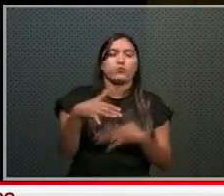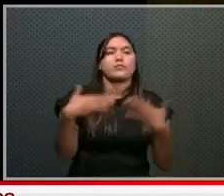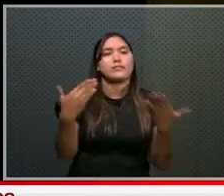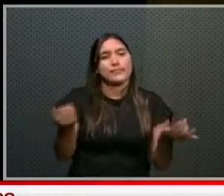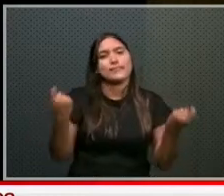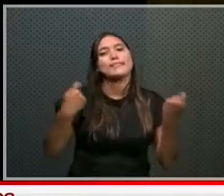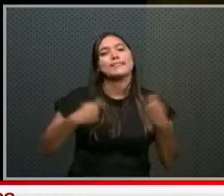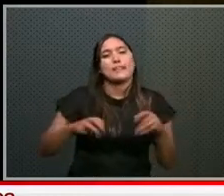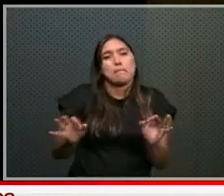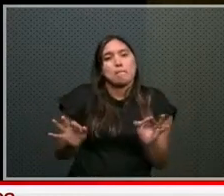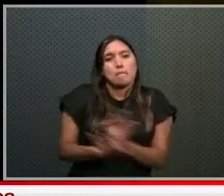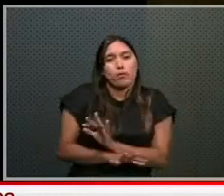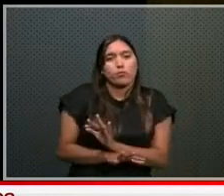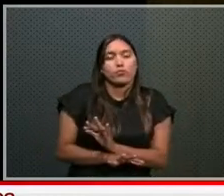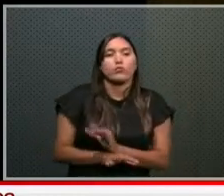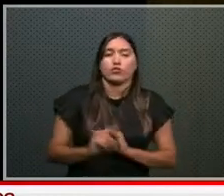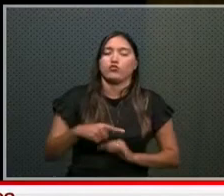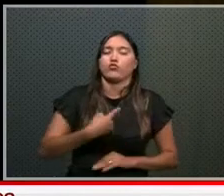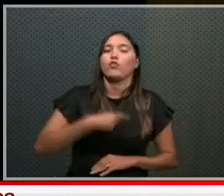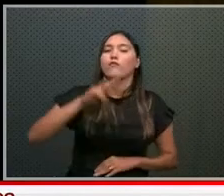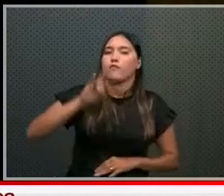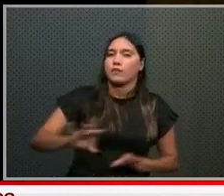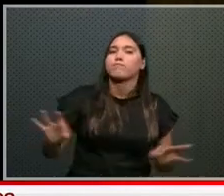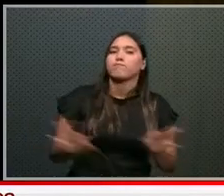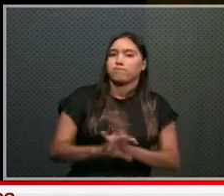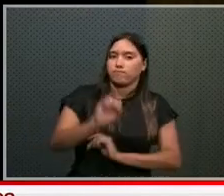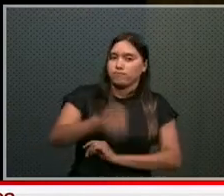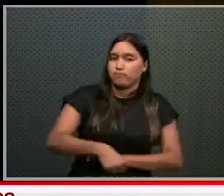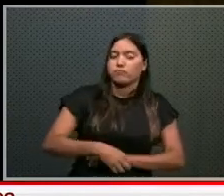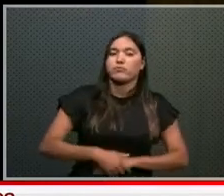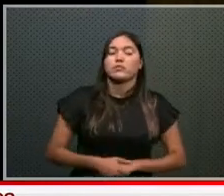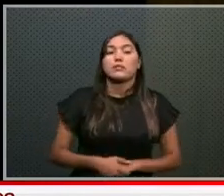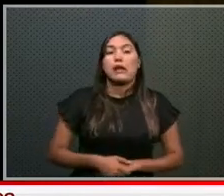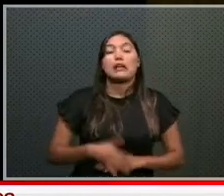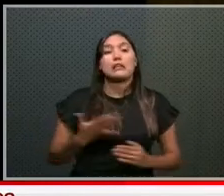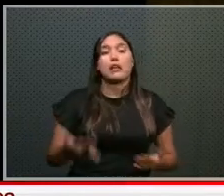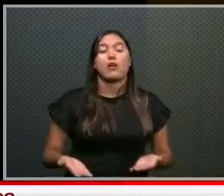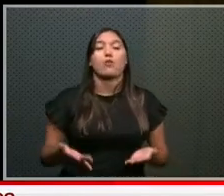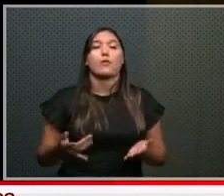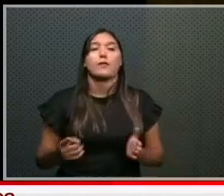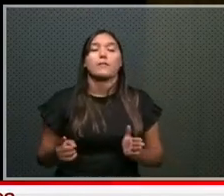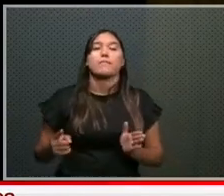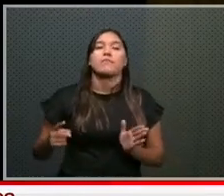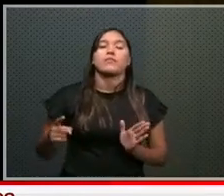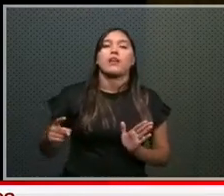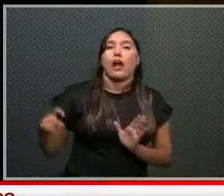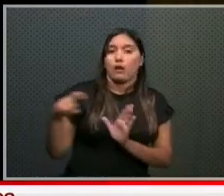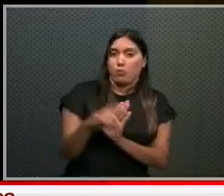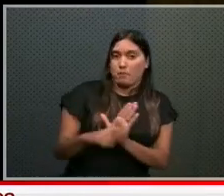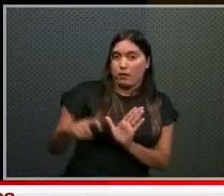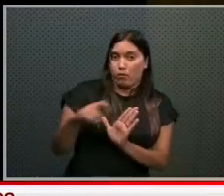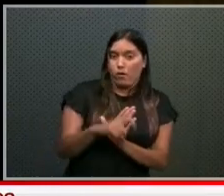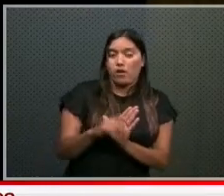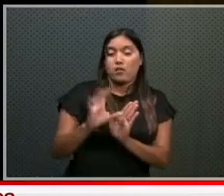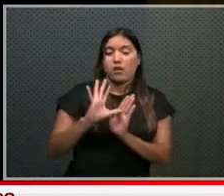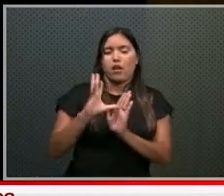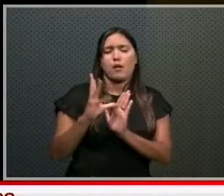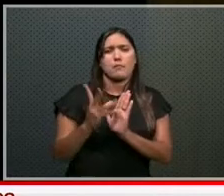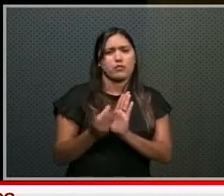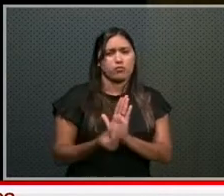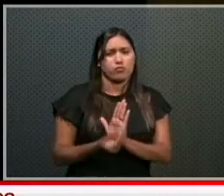precisaremos estar preparado e estaremos agropecuária na Amazônia nas últimas quatro décadas tem sido bastante